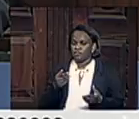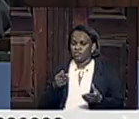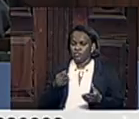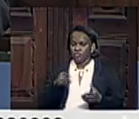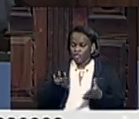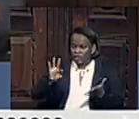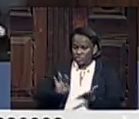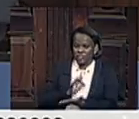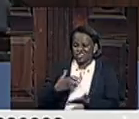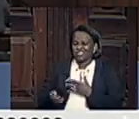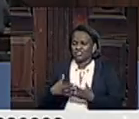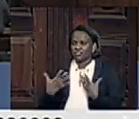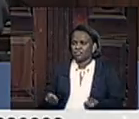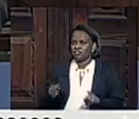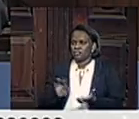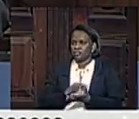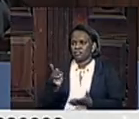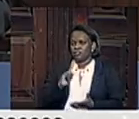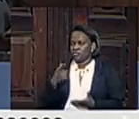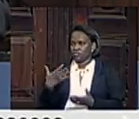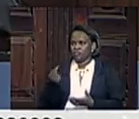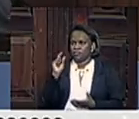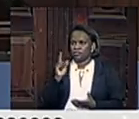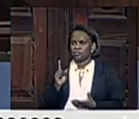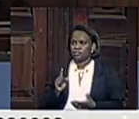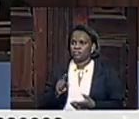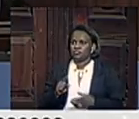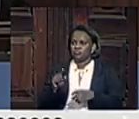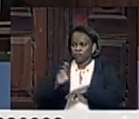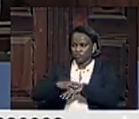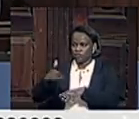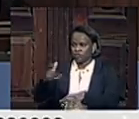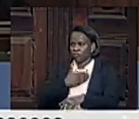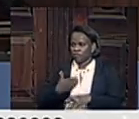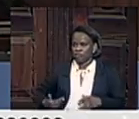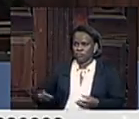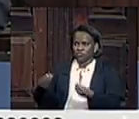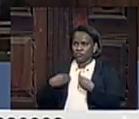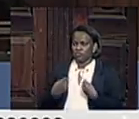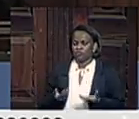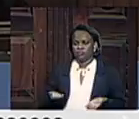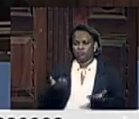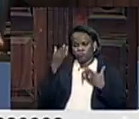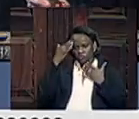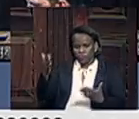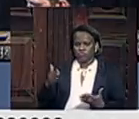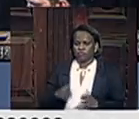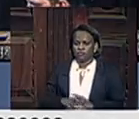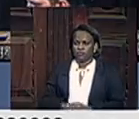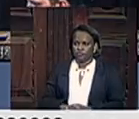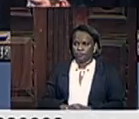embaixo nessas medidas inadmissíveis enviadas pelo Poder Executivo. Muito obrigado, senhor presidente.